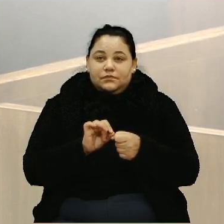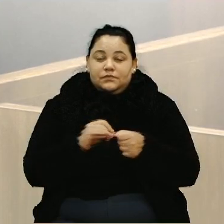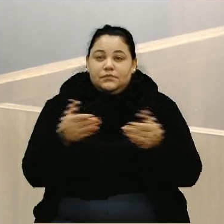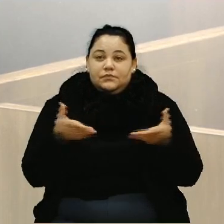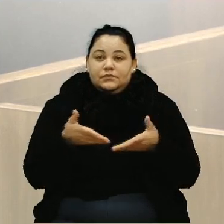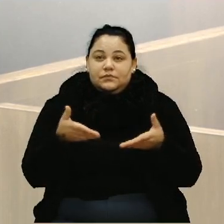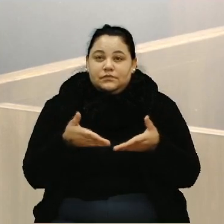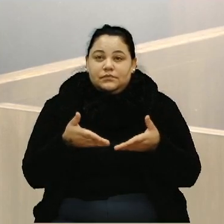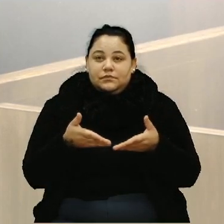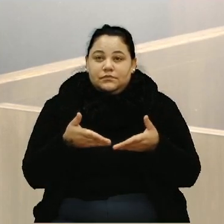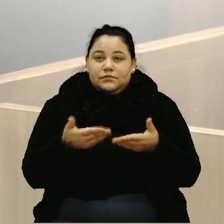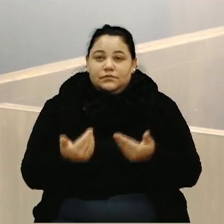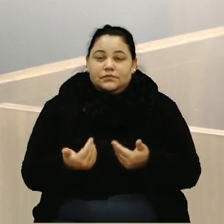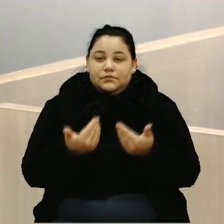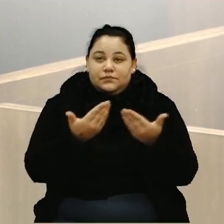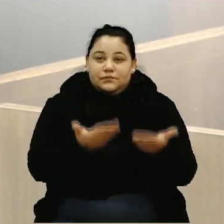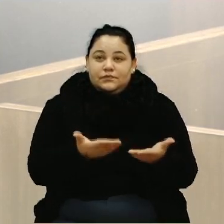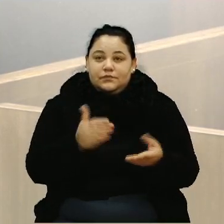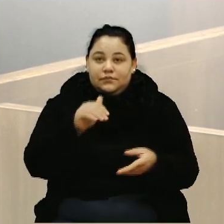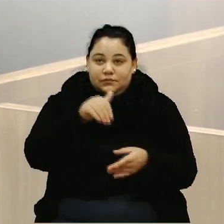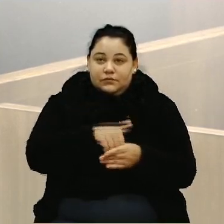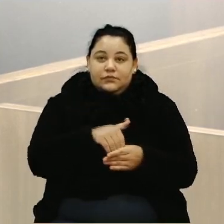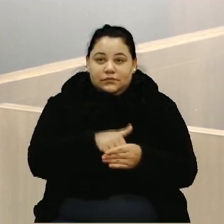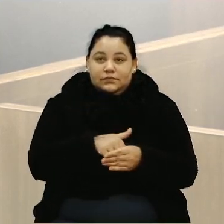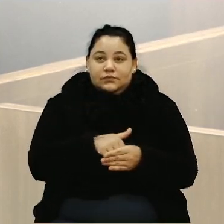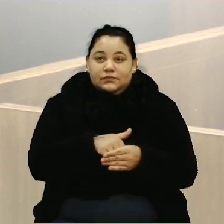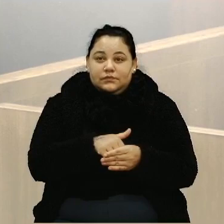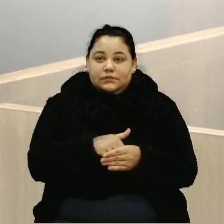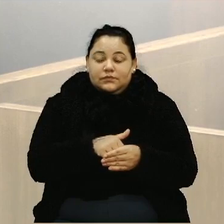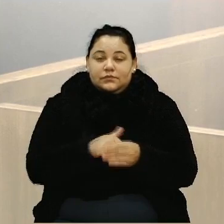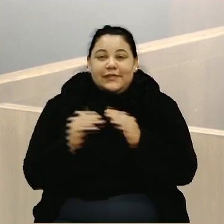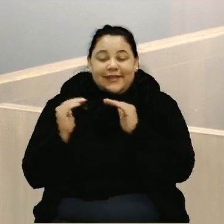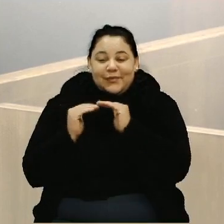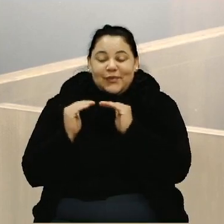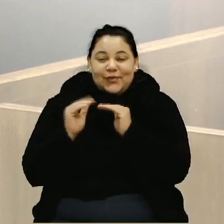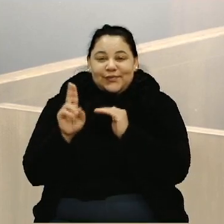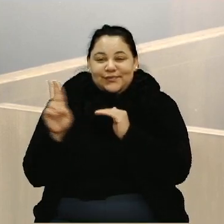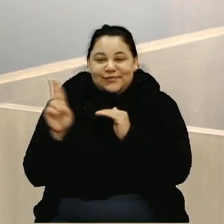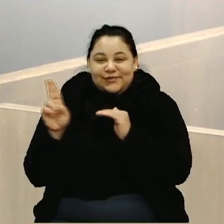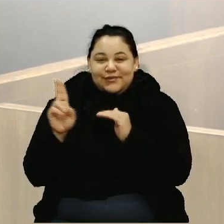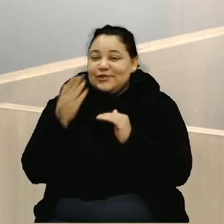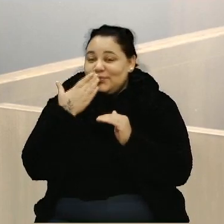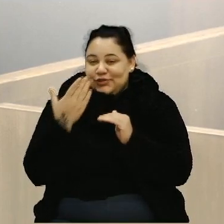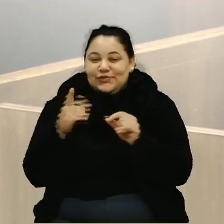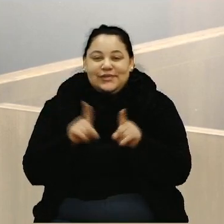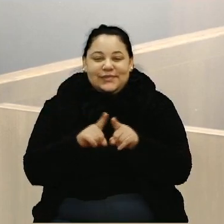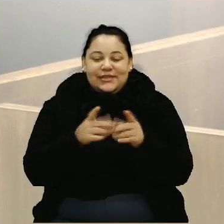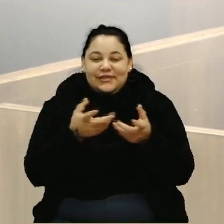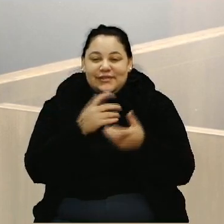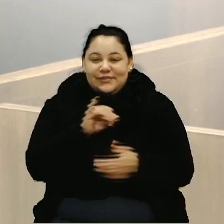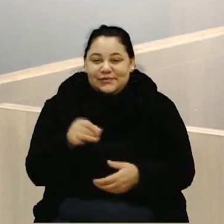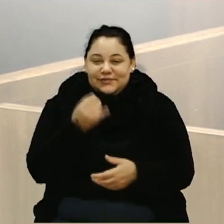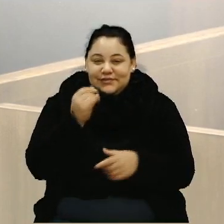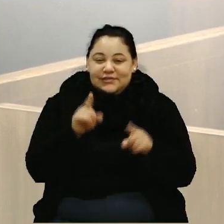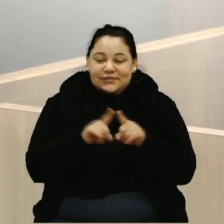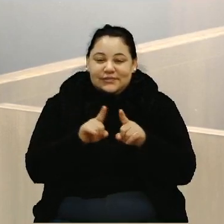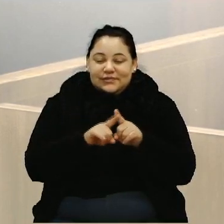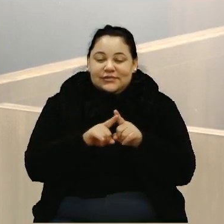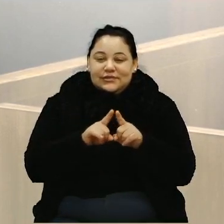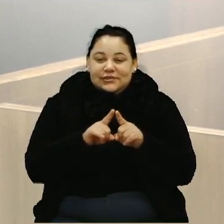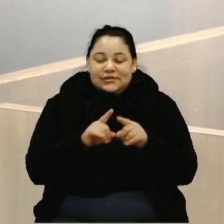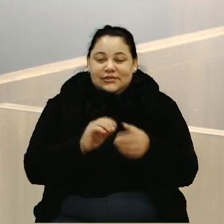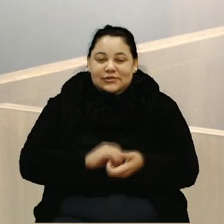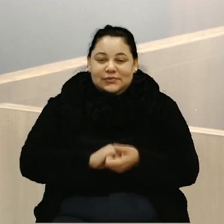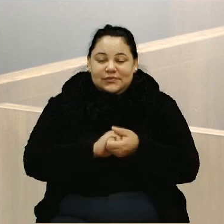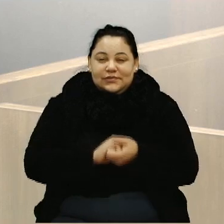a gente iria entregar o voto e fechou com a nomeação da rua. E eu quero aproveitar mais uma vez e saudar os que estão